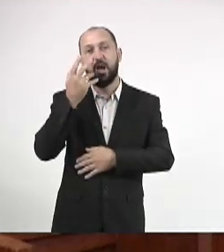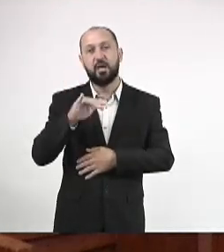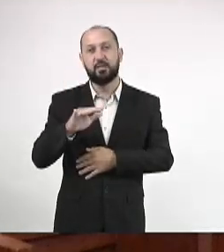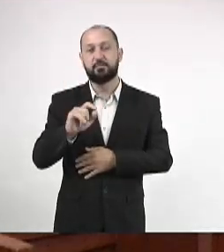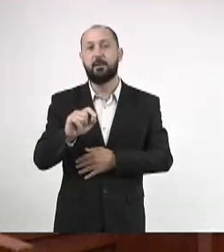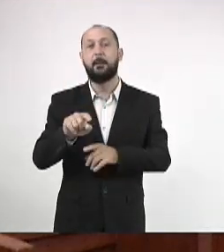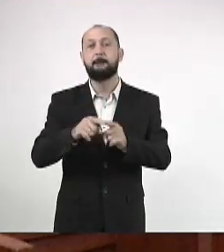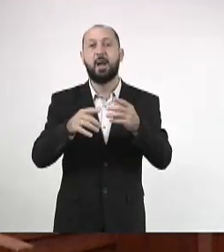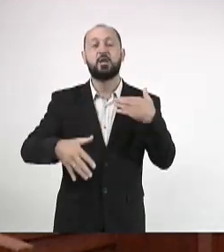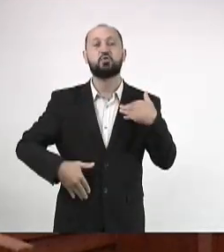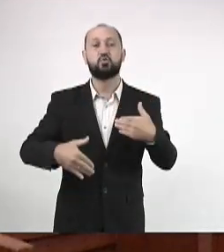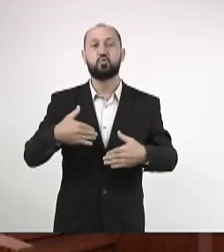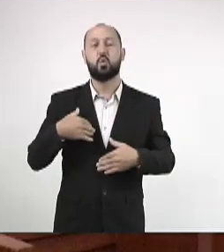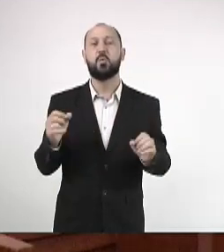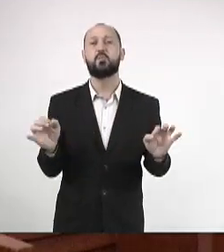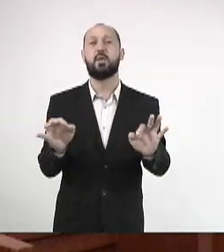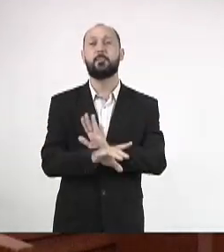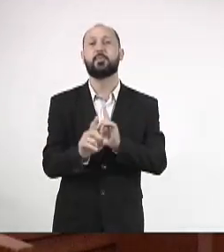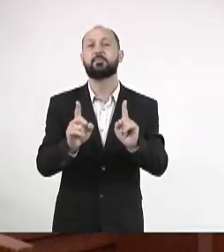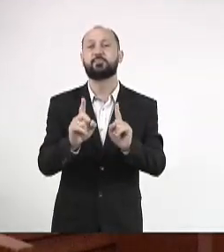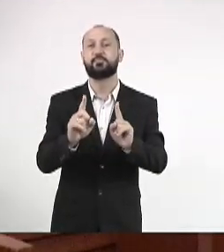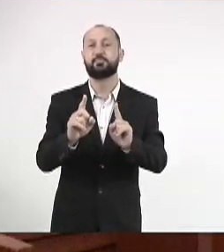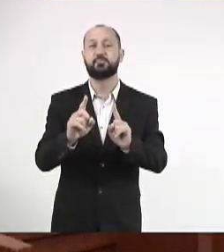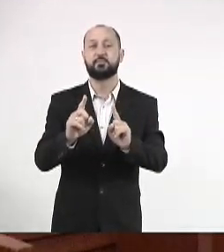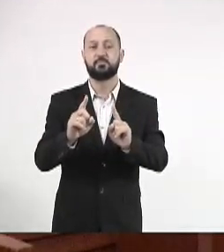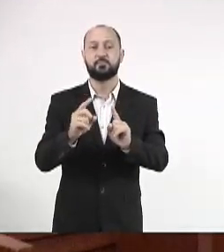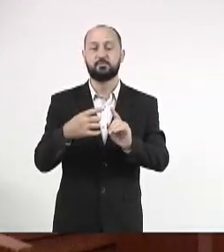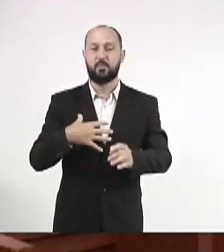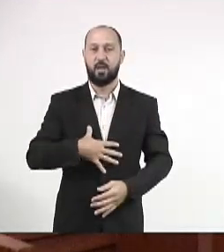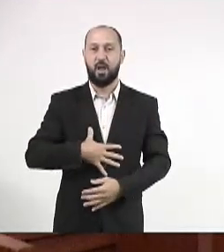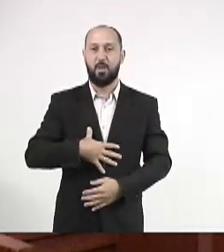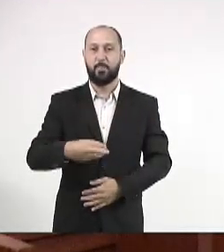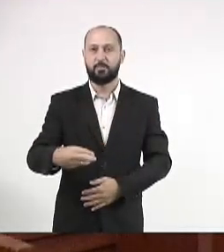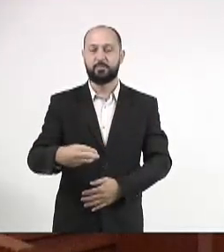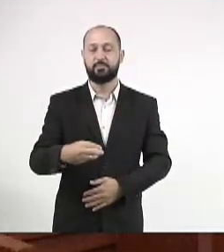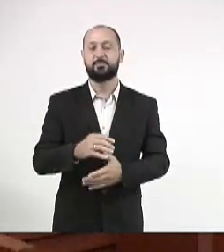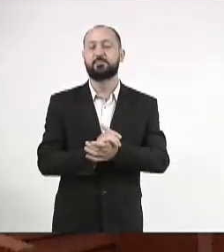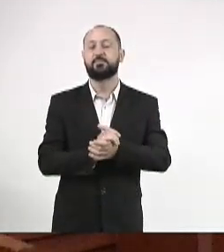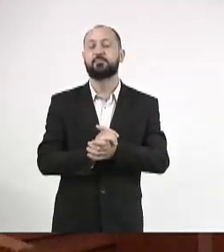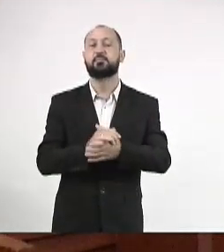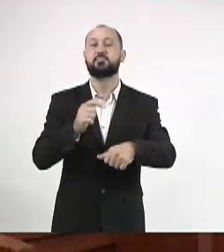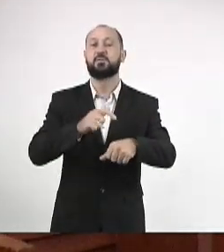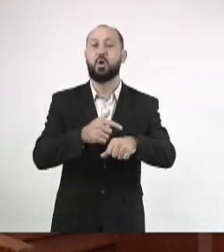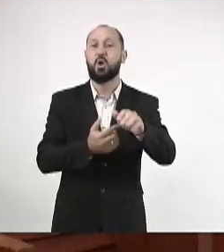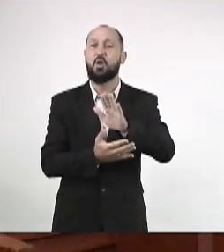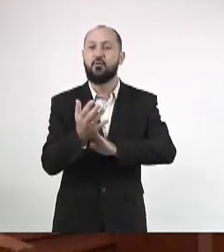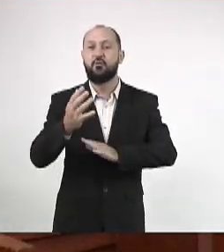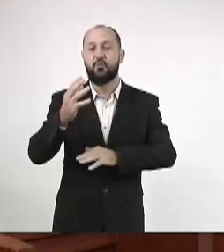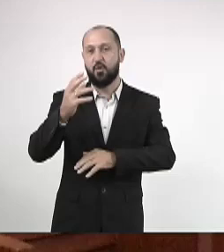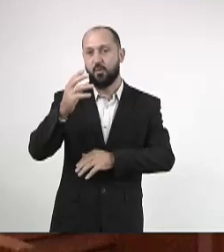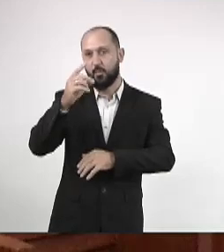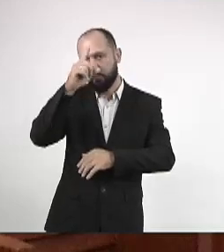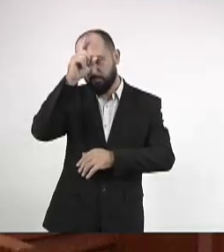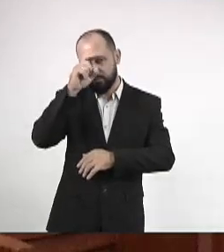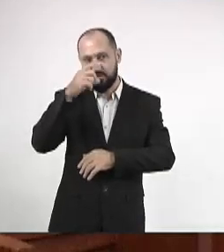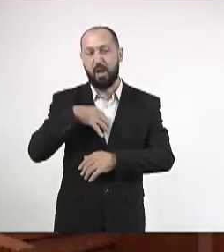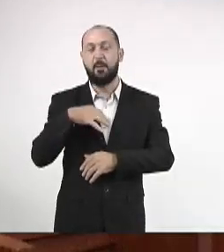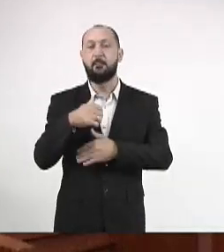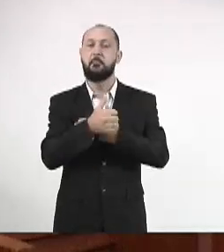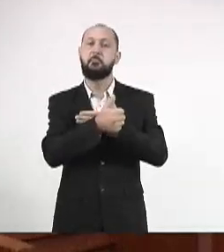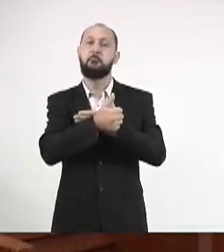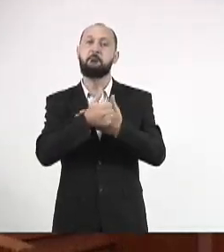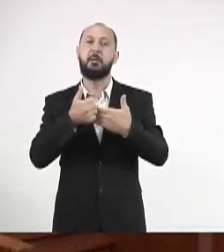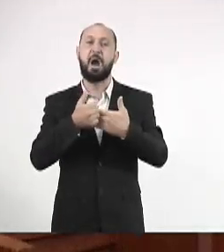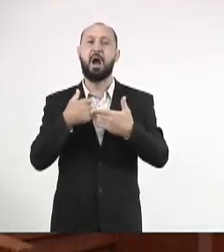Mas o corpo dela não estava preparado e ela abortou espontaneamente. Ao chegar ao hospital, a pauta moralista